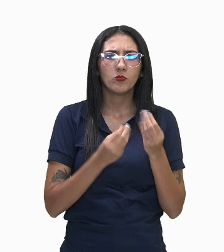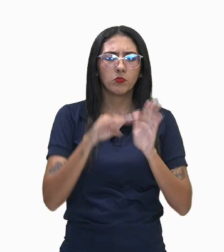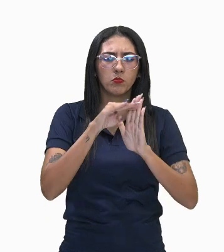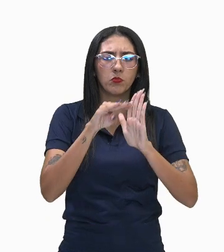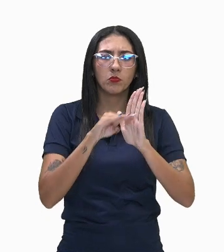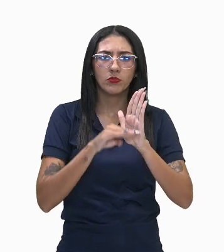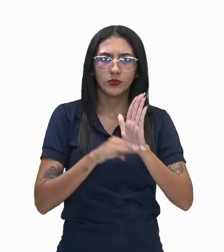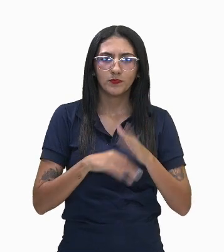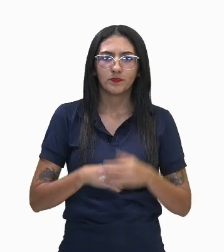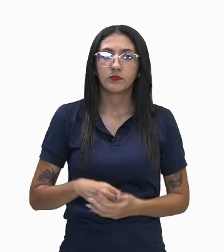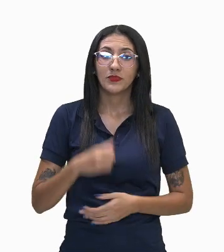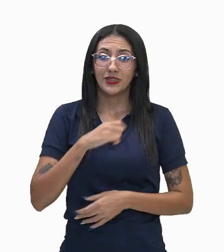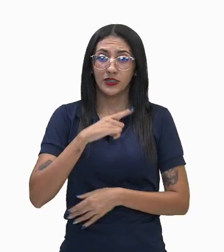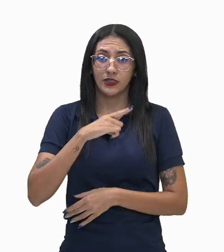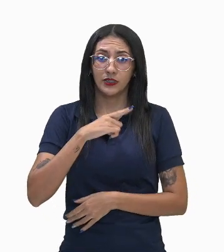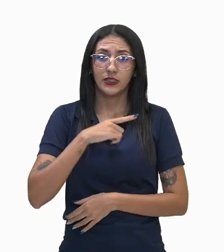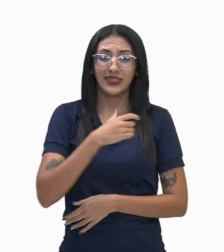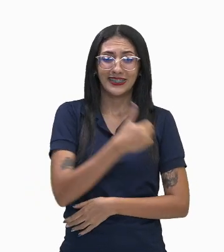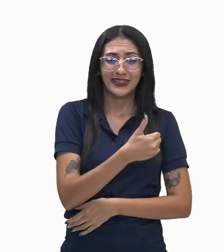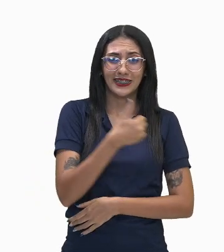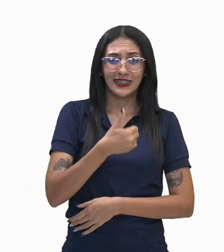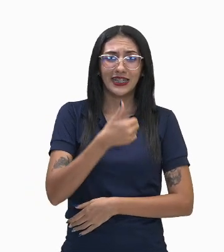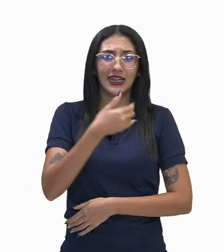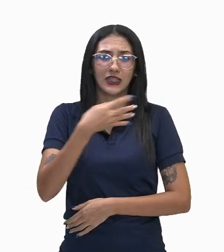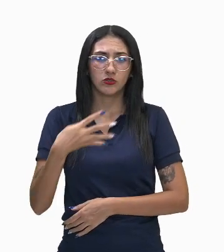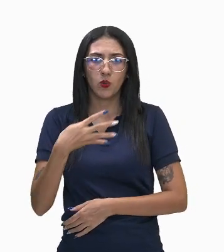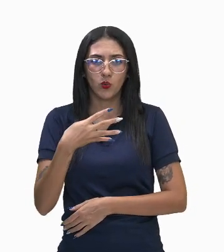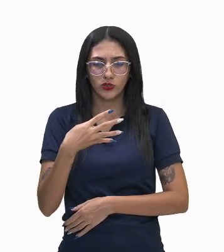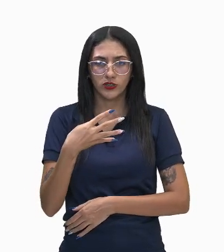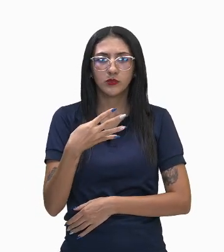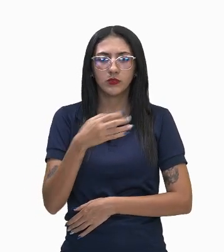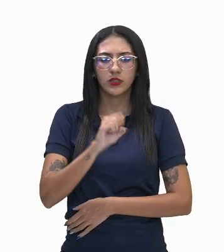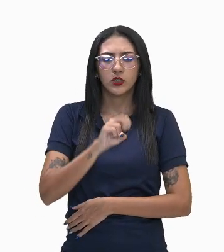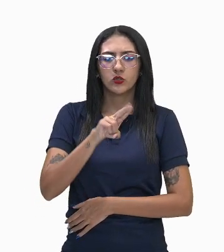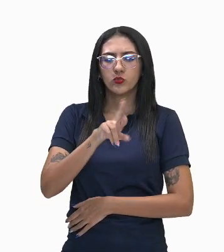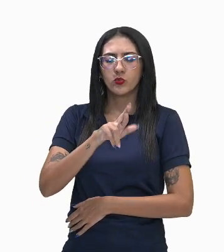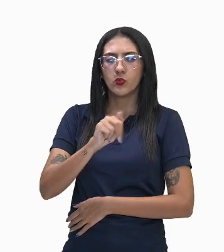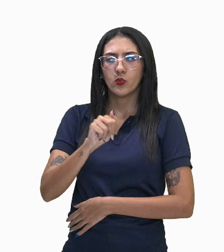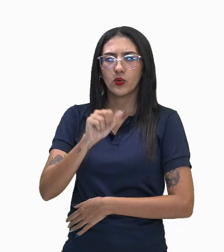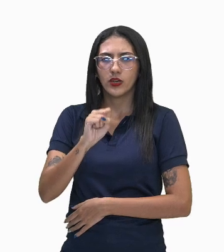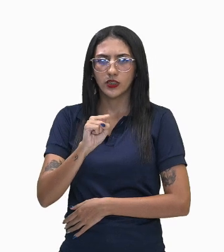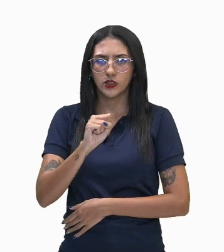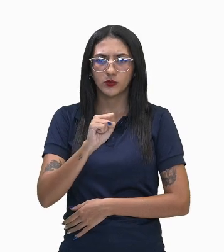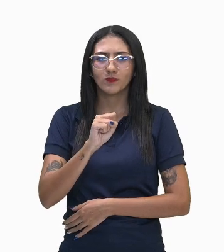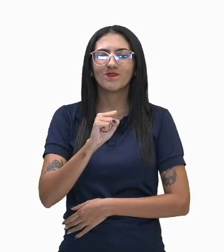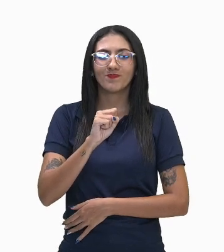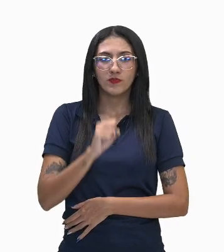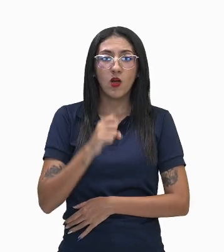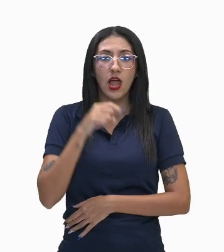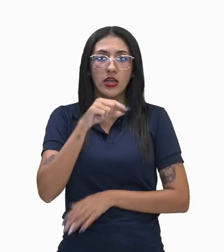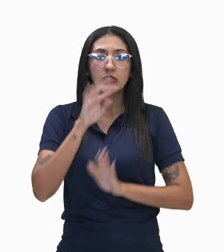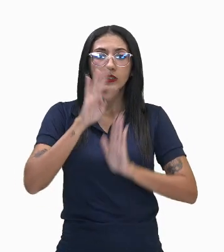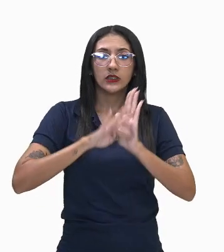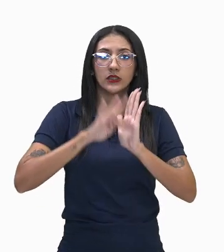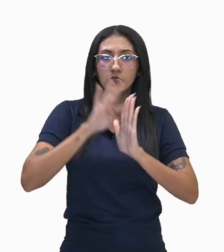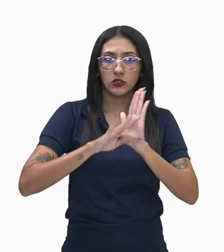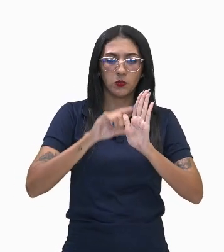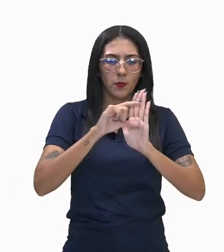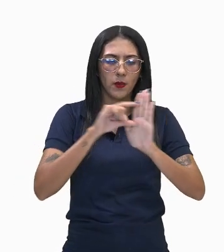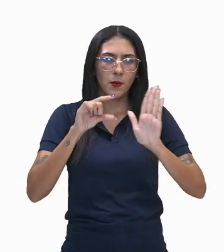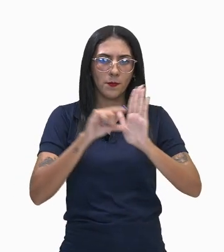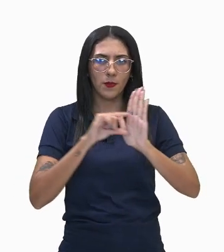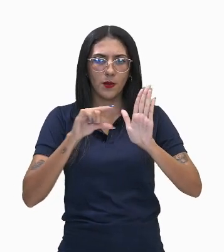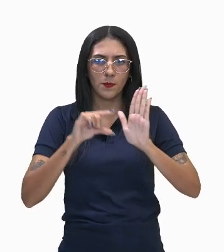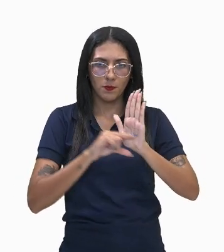tem 114 capítulos, chamados de suras, onde 92 suras, que são capítulos,